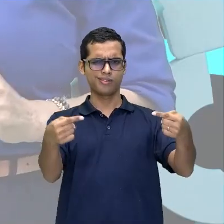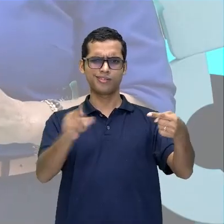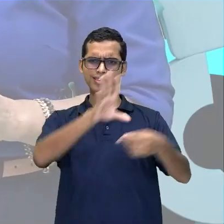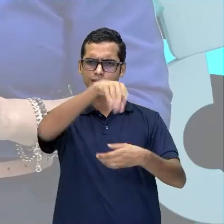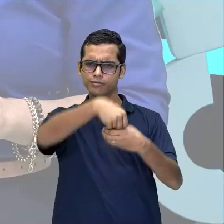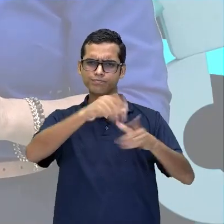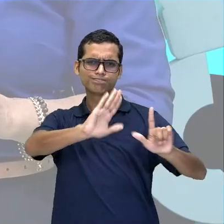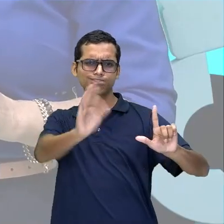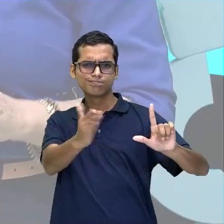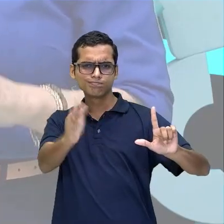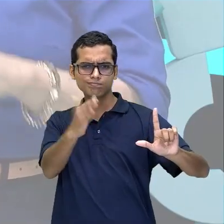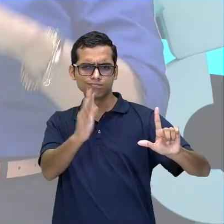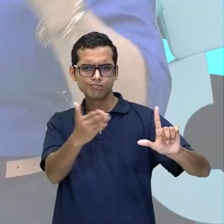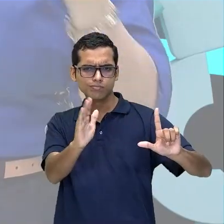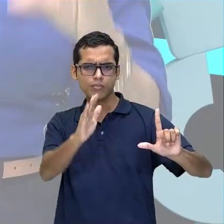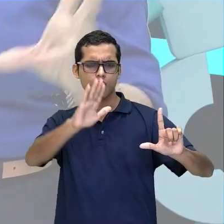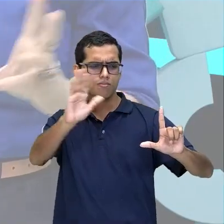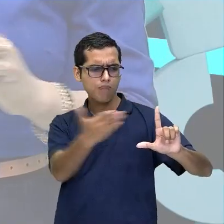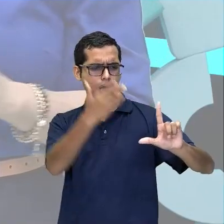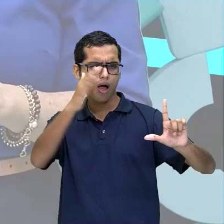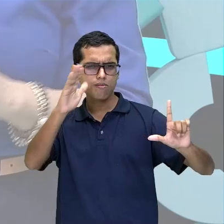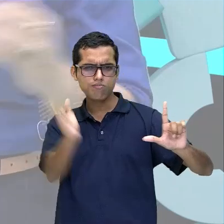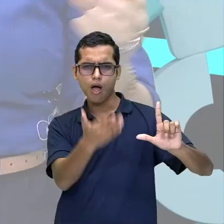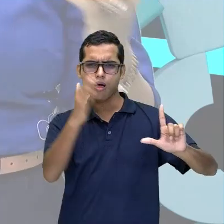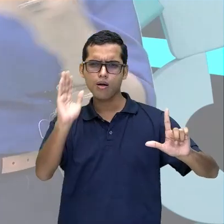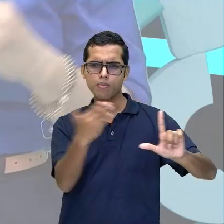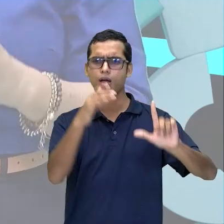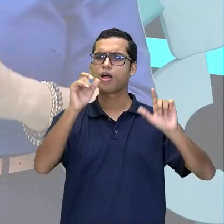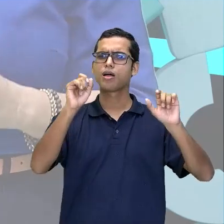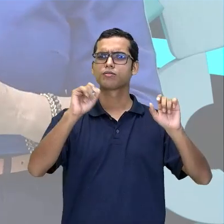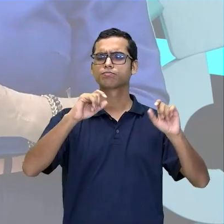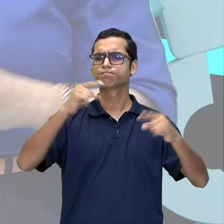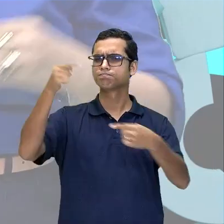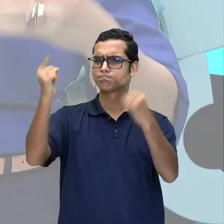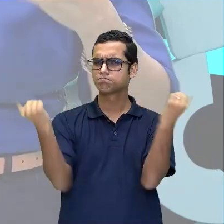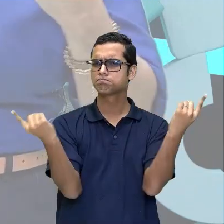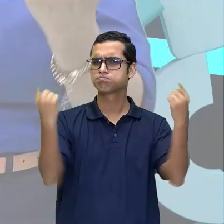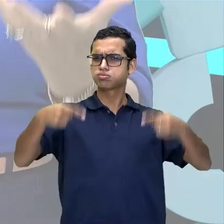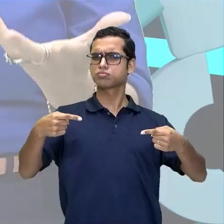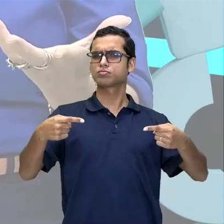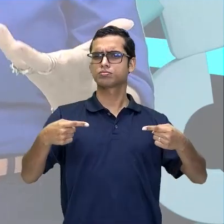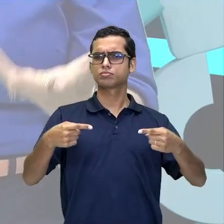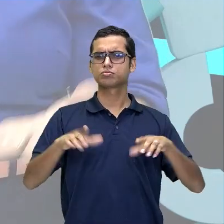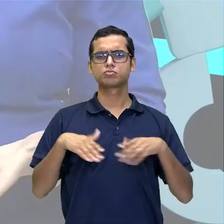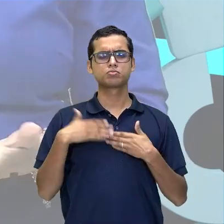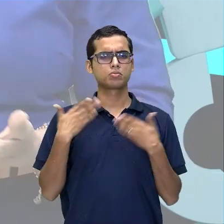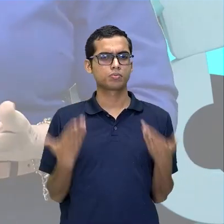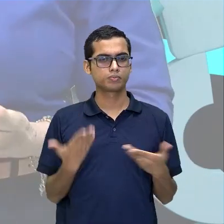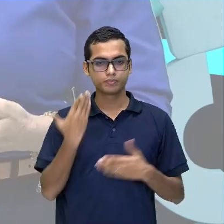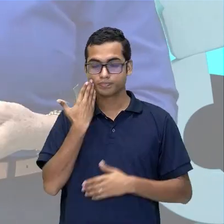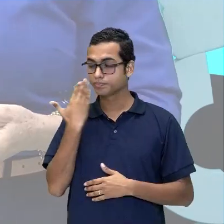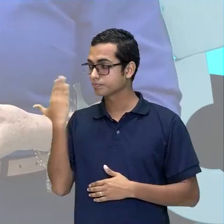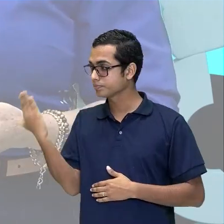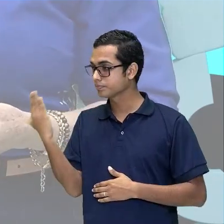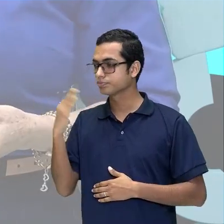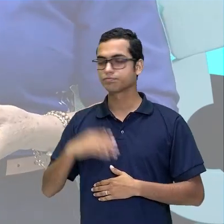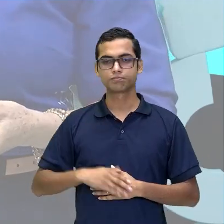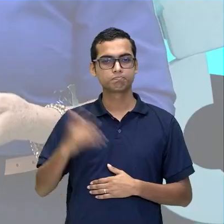nas hipermídias, né, tem todas as vantagens linkadas à educação, o acesso ao